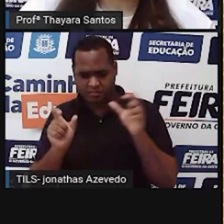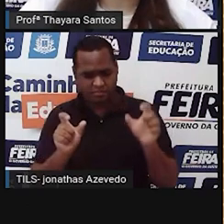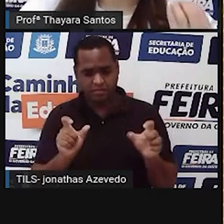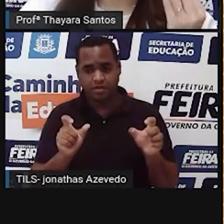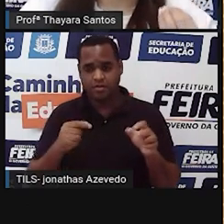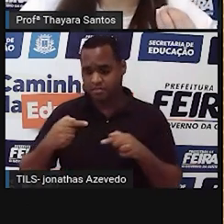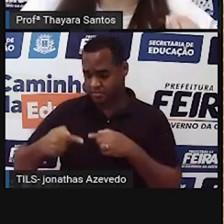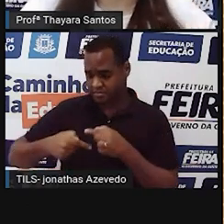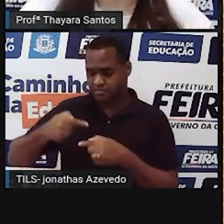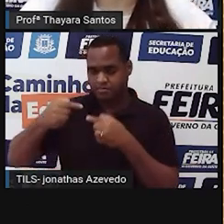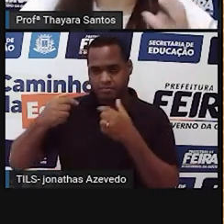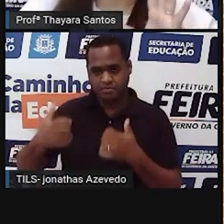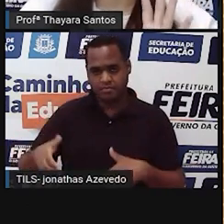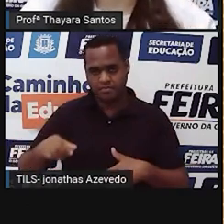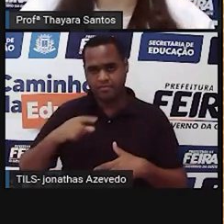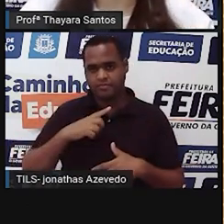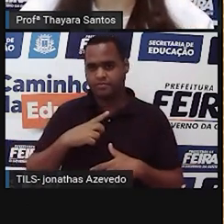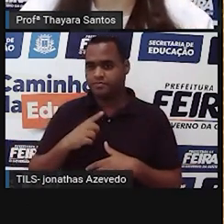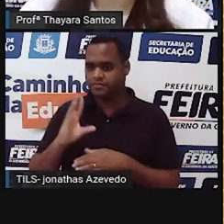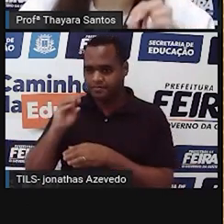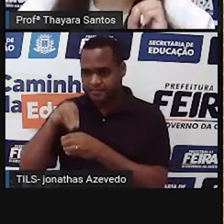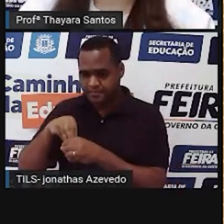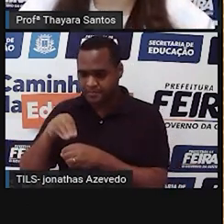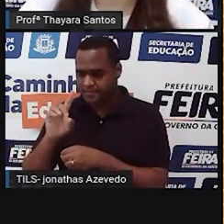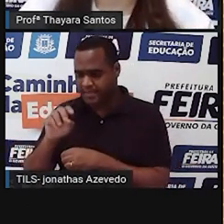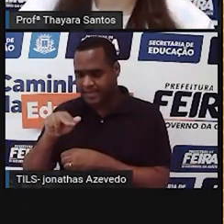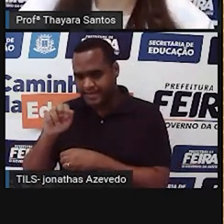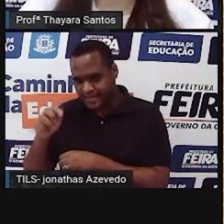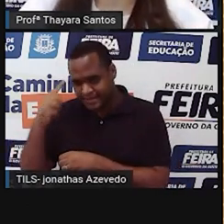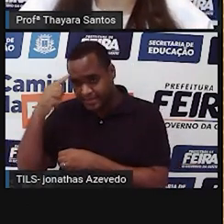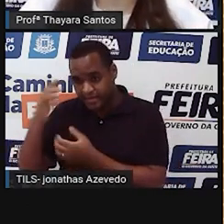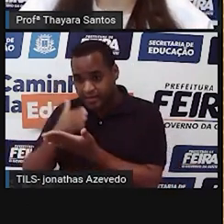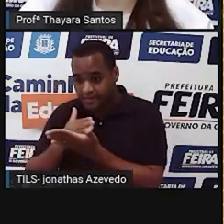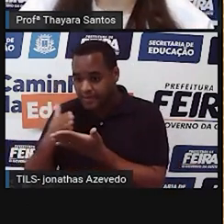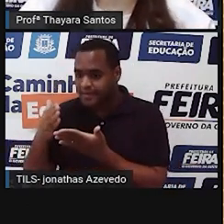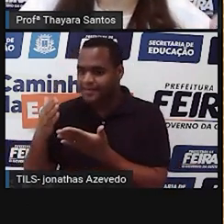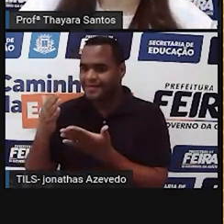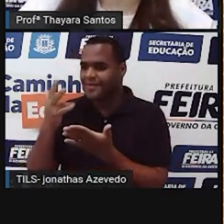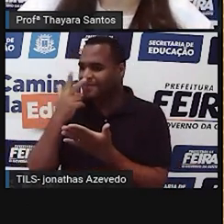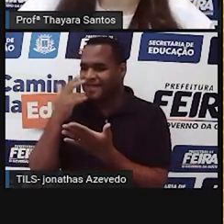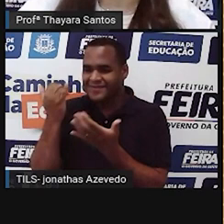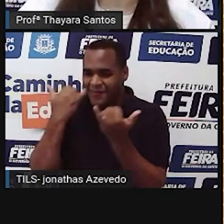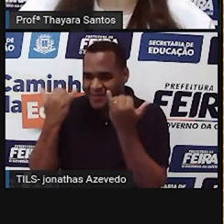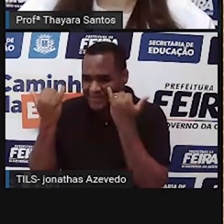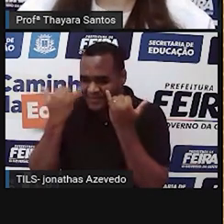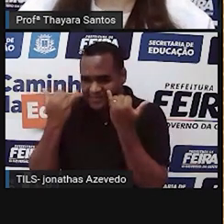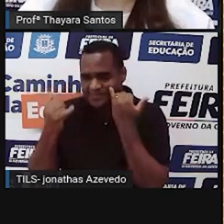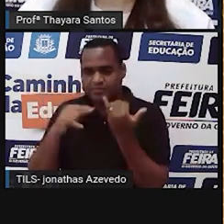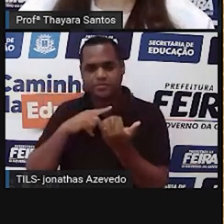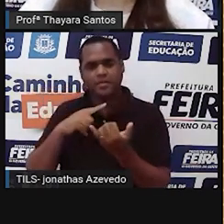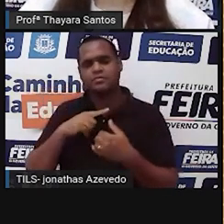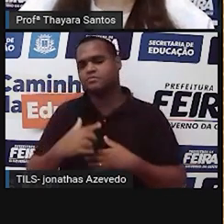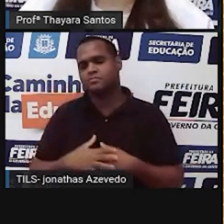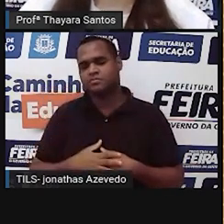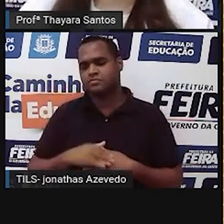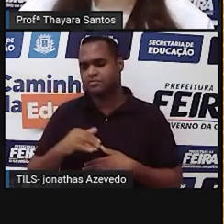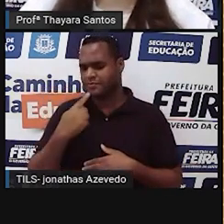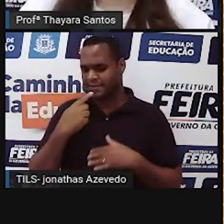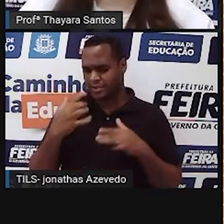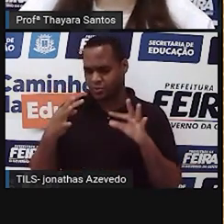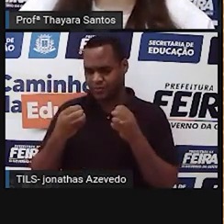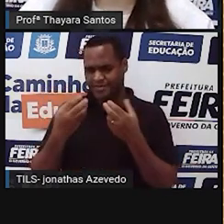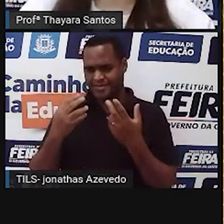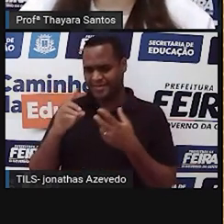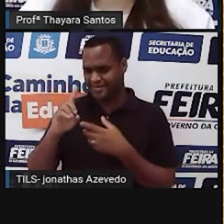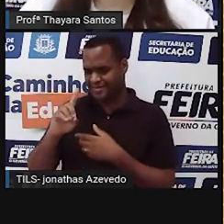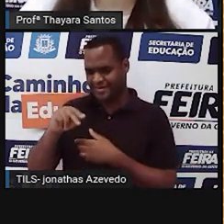genéticas. Então, gene é isso, é um fragmento de DNA que vai conter informação genética. Por que que eu estou falando isso? Nem tudo no DNA